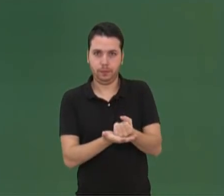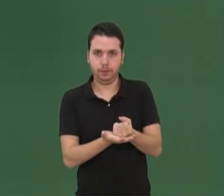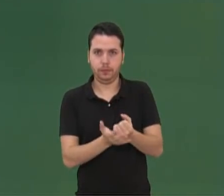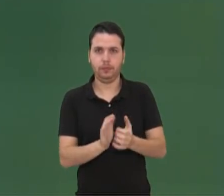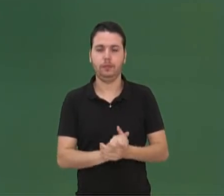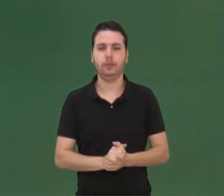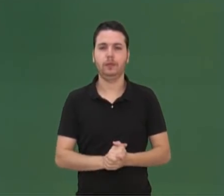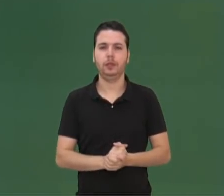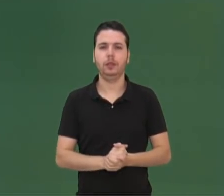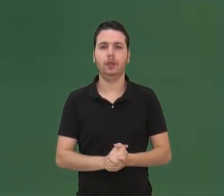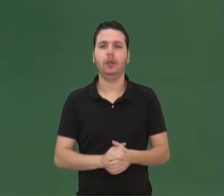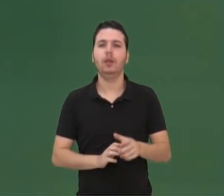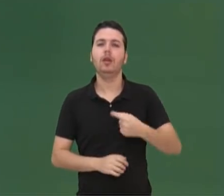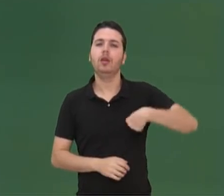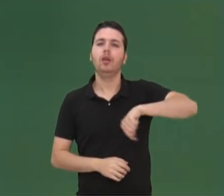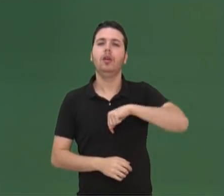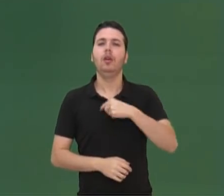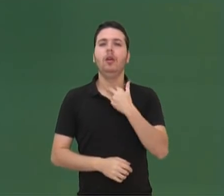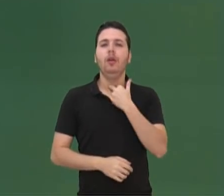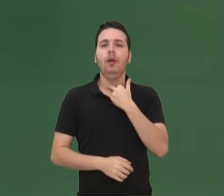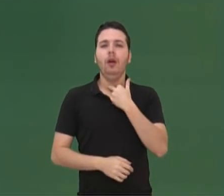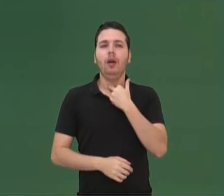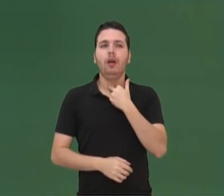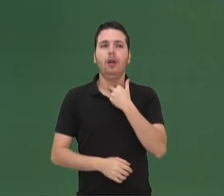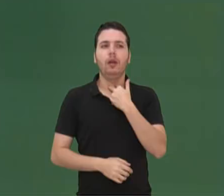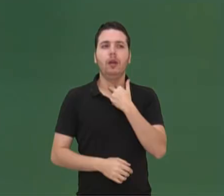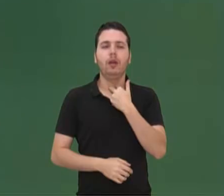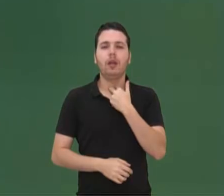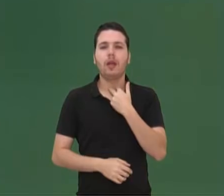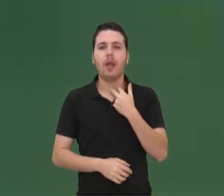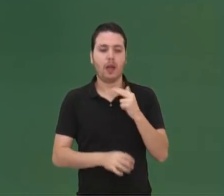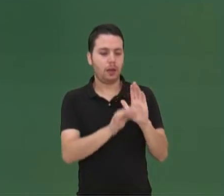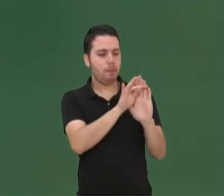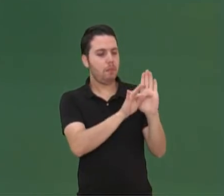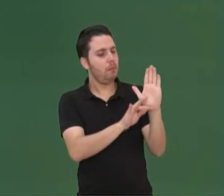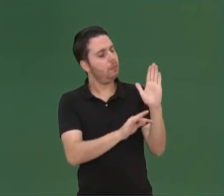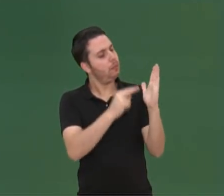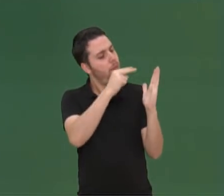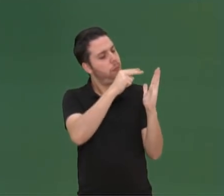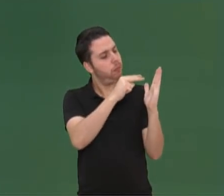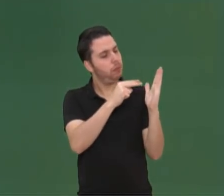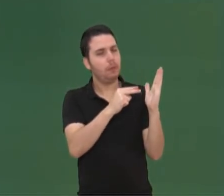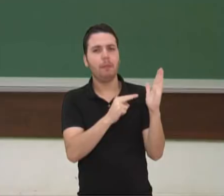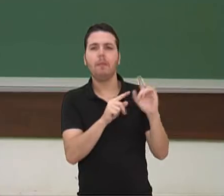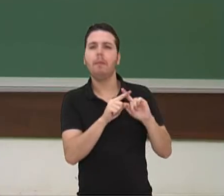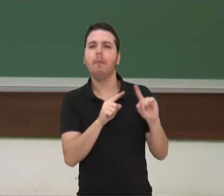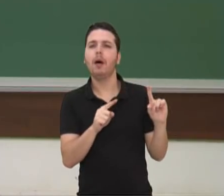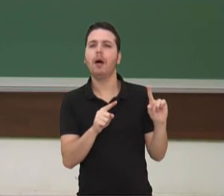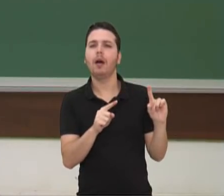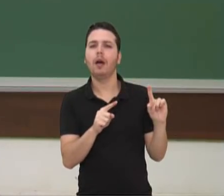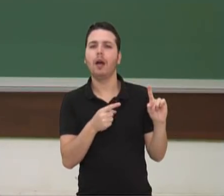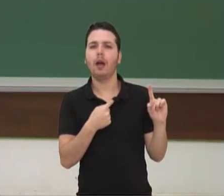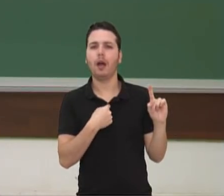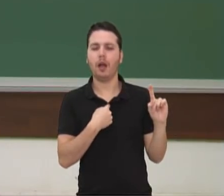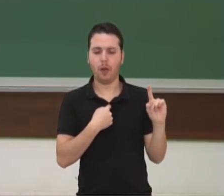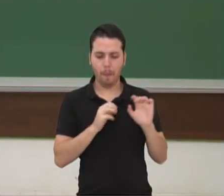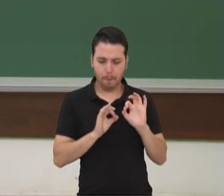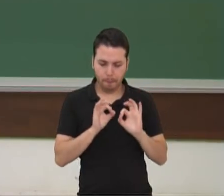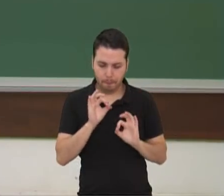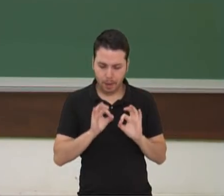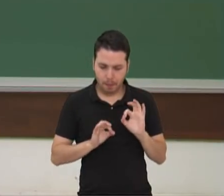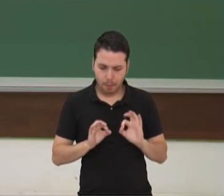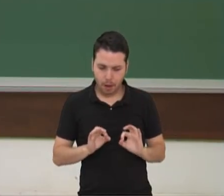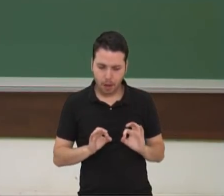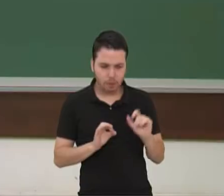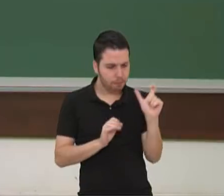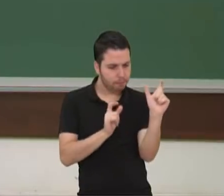podemos passar por um texto nunca sem antes ter preparo para avaliar